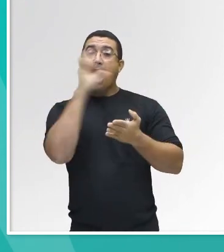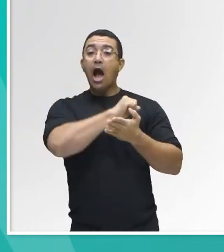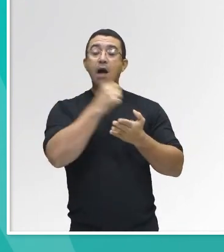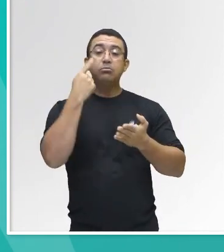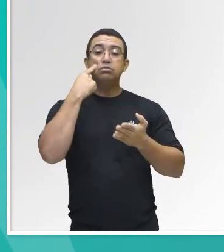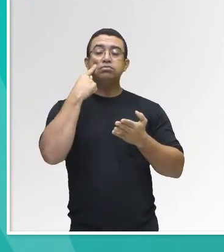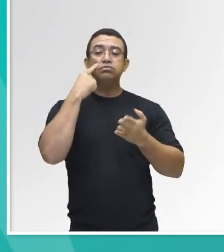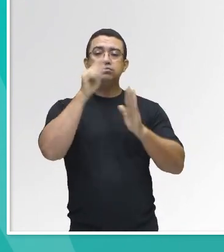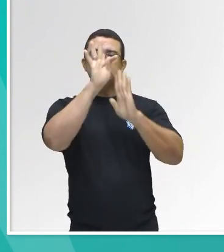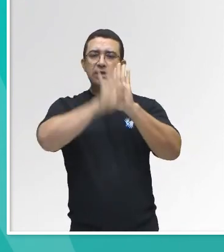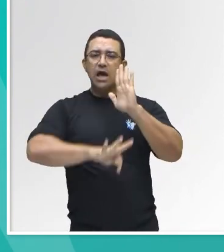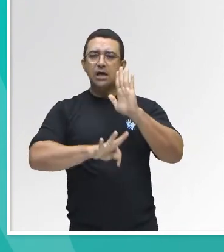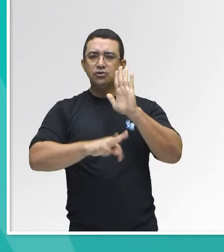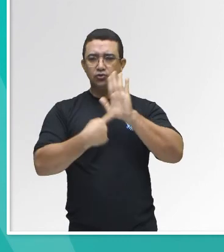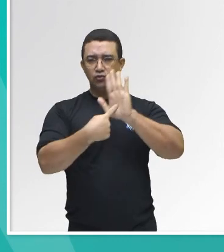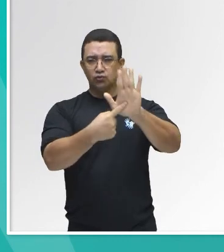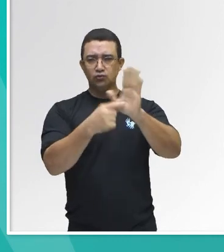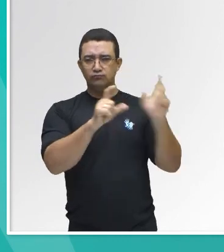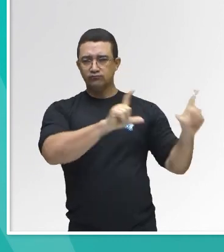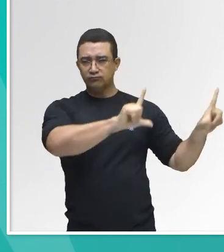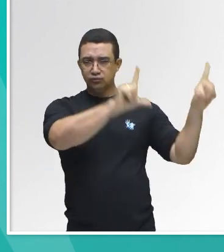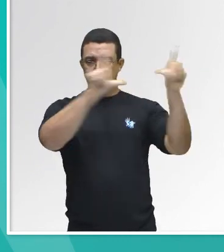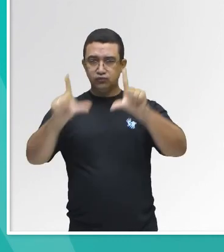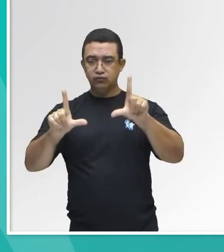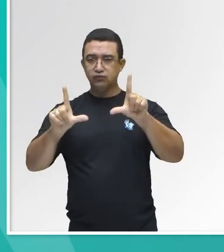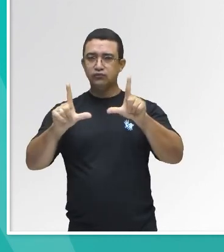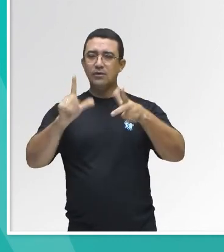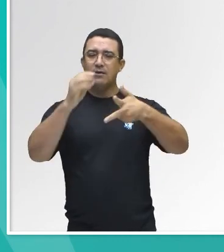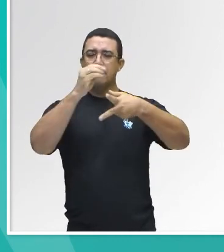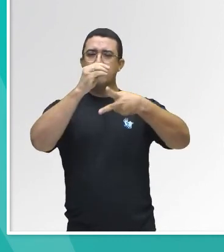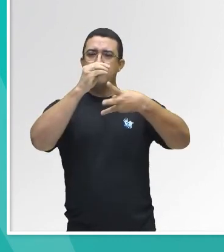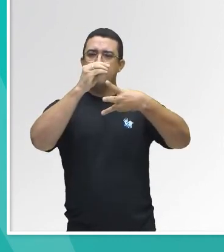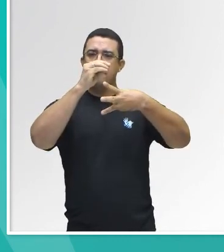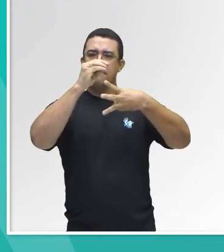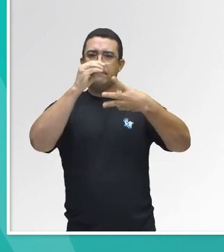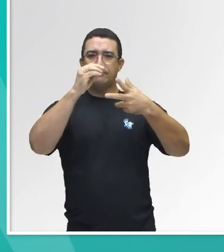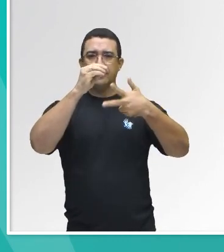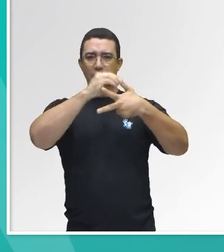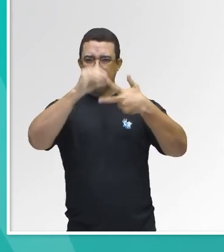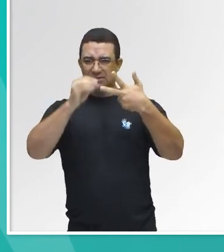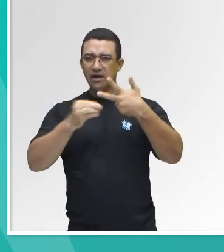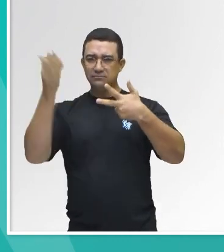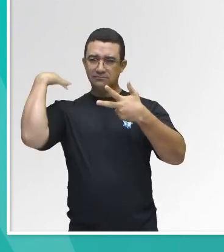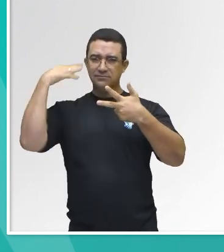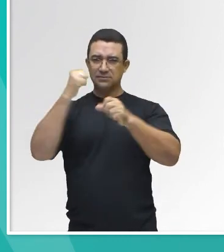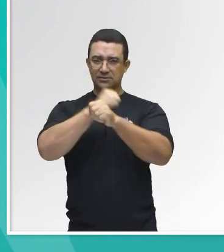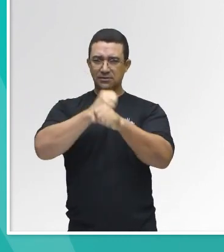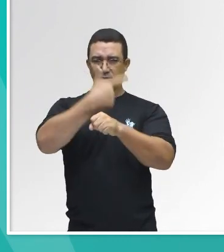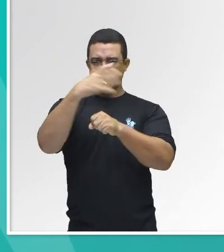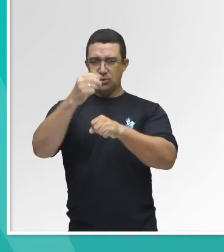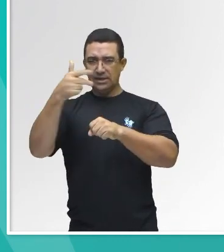texto argumentativo utilizado no Enem de 2015. Vejamos esse texto, ó.